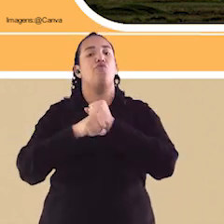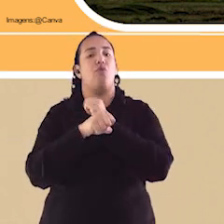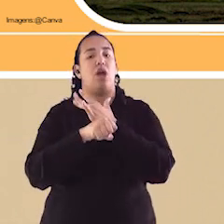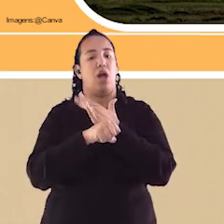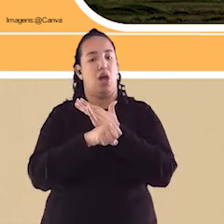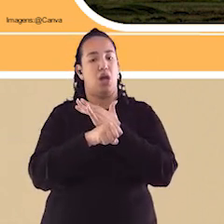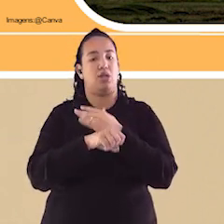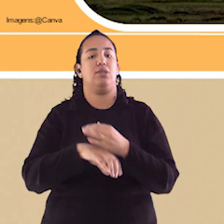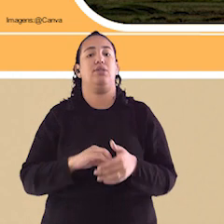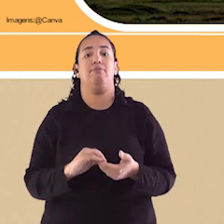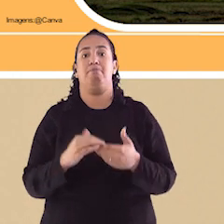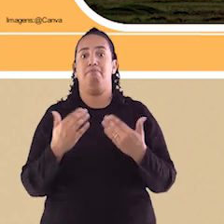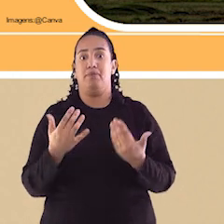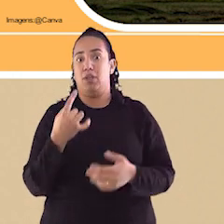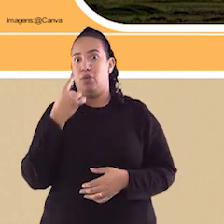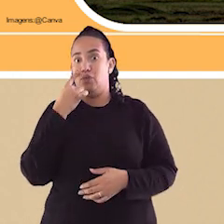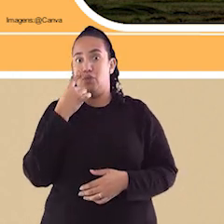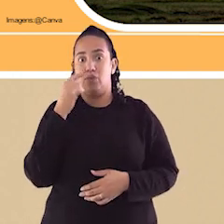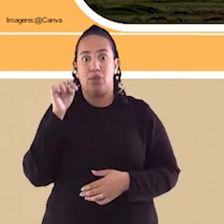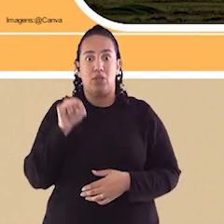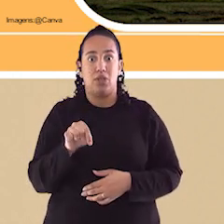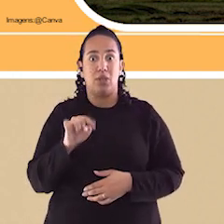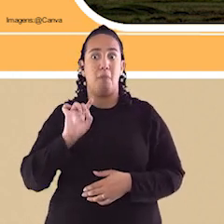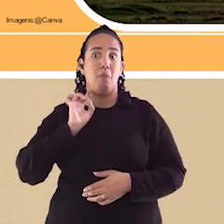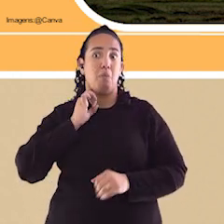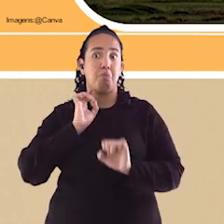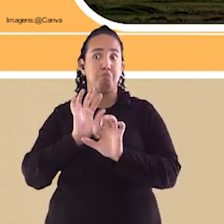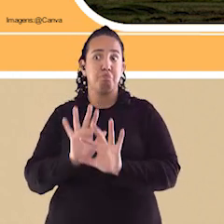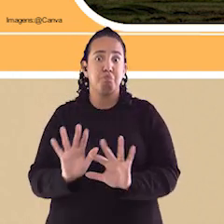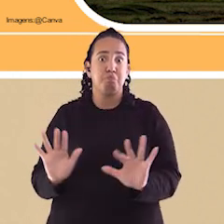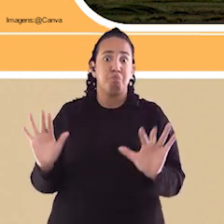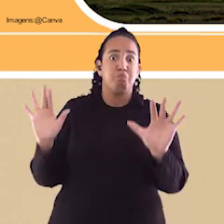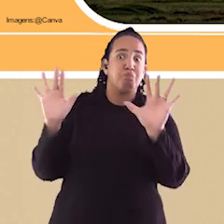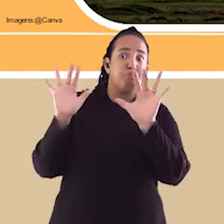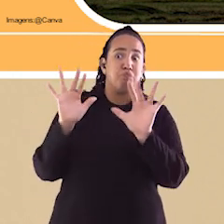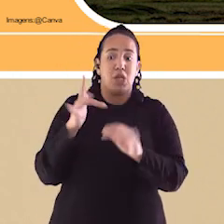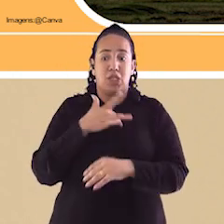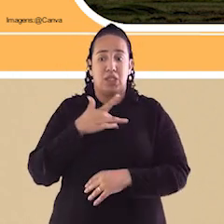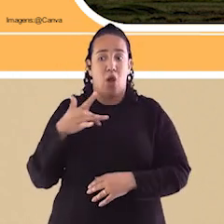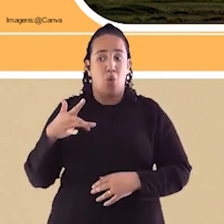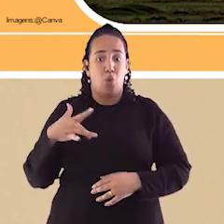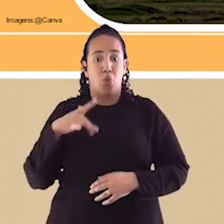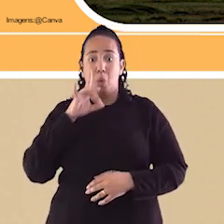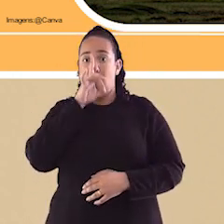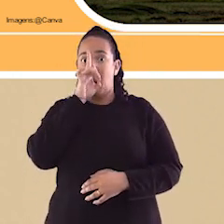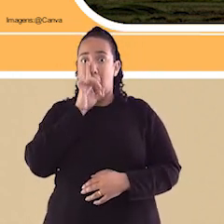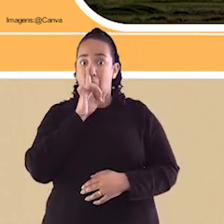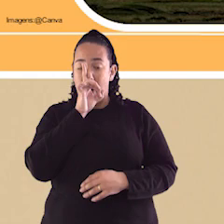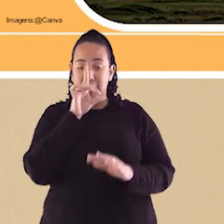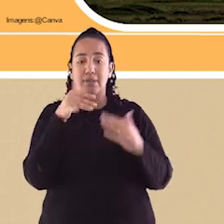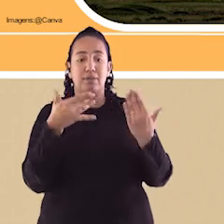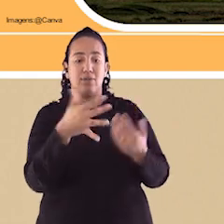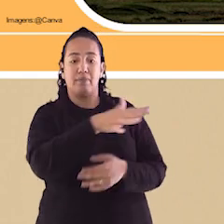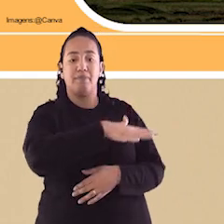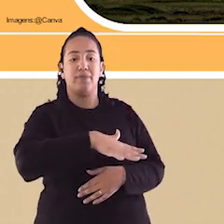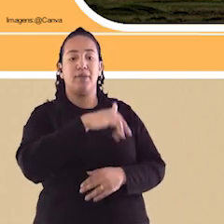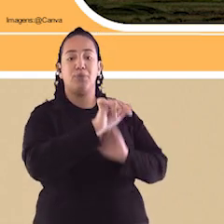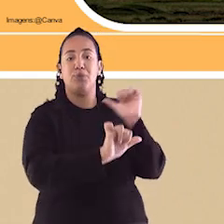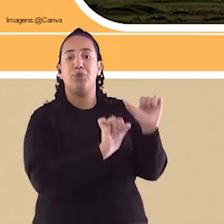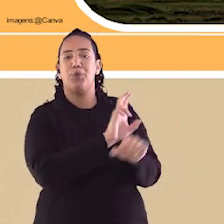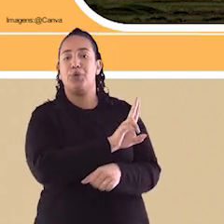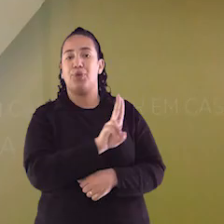de poluição alarmantes e as consequências para a saúde humana, a cidade ficou conhecida como Vale da